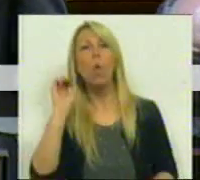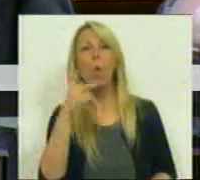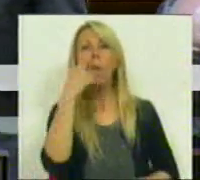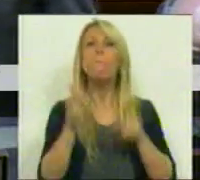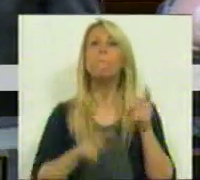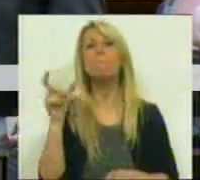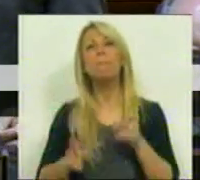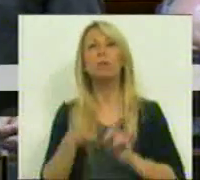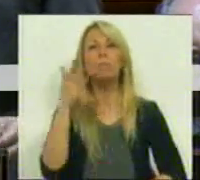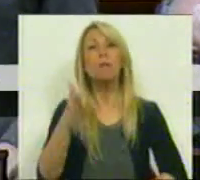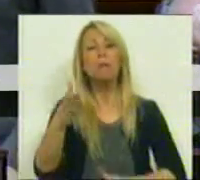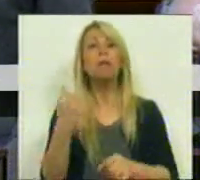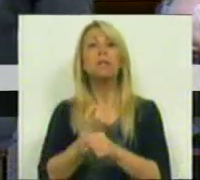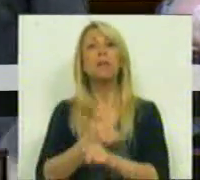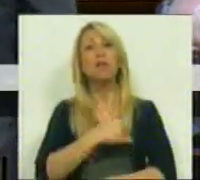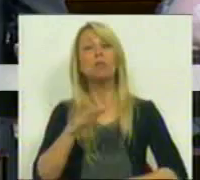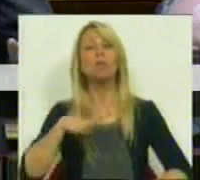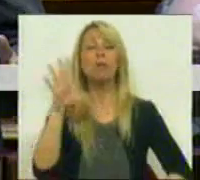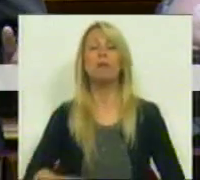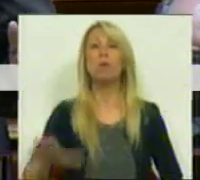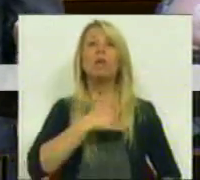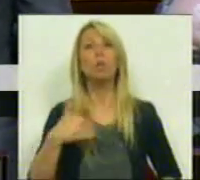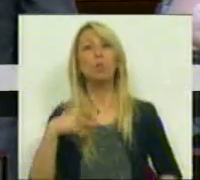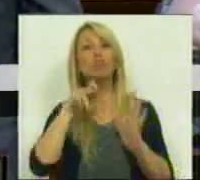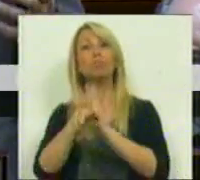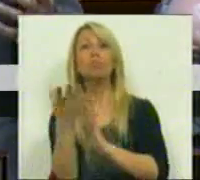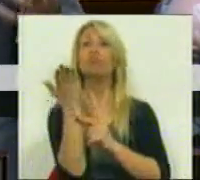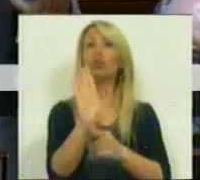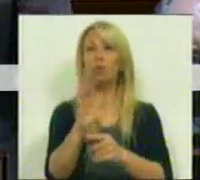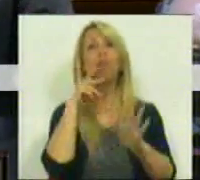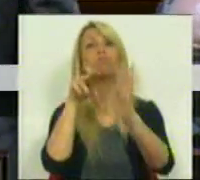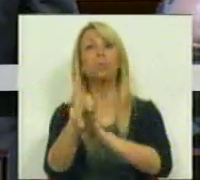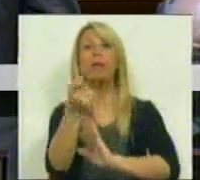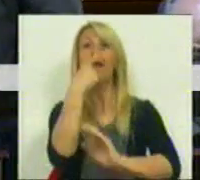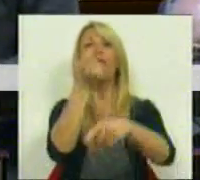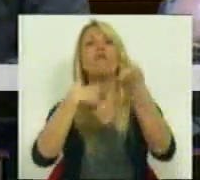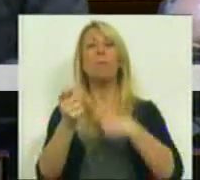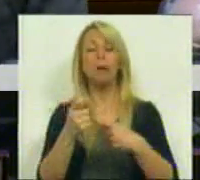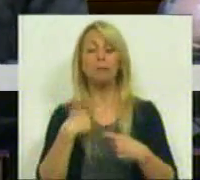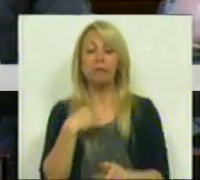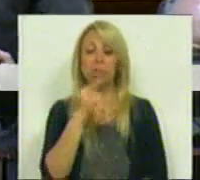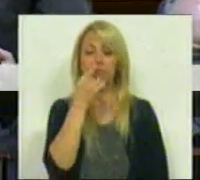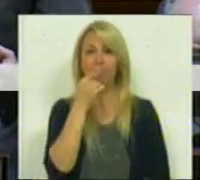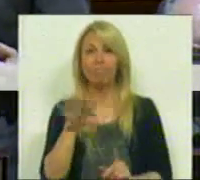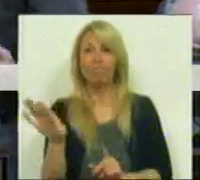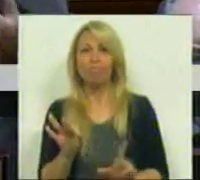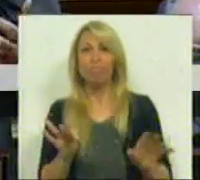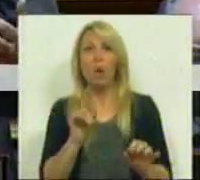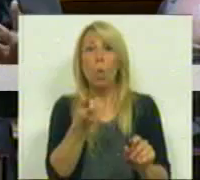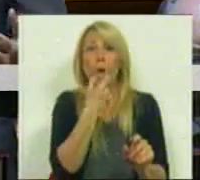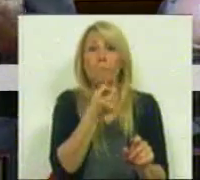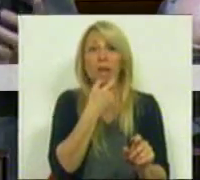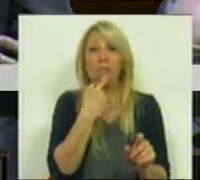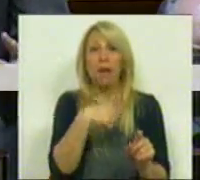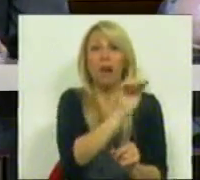que recorrem ao Serviço Nacional de Saúde? Que chegam às farmácias, por exemplo, e já têm que escolher entre os medicamentos que levam para casa, que querem